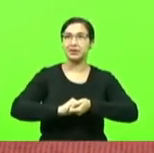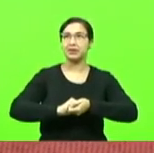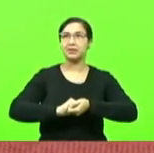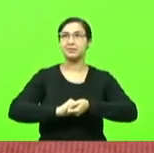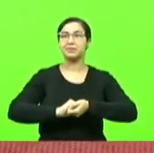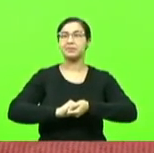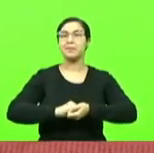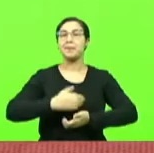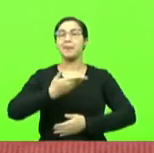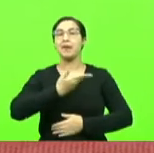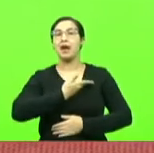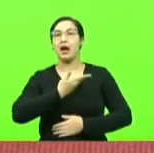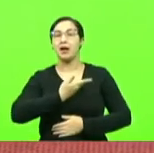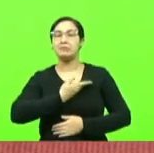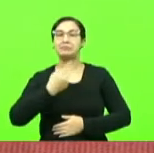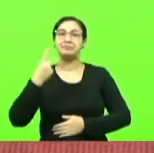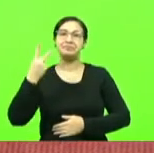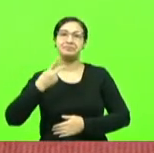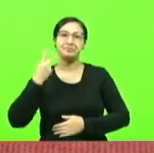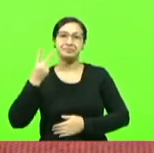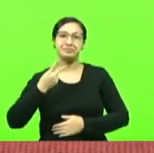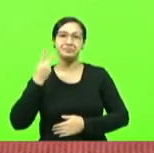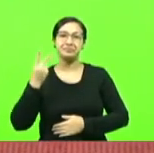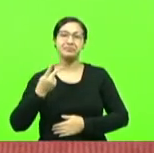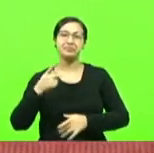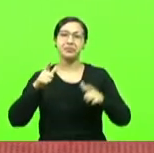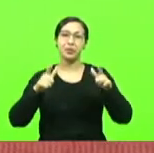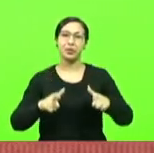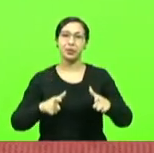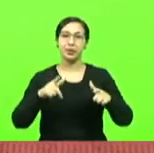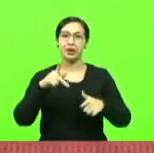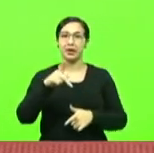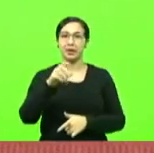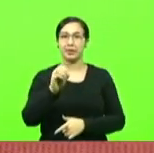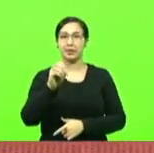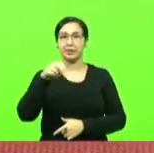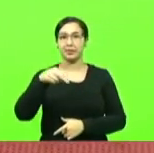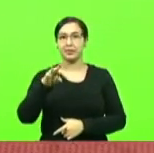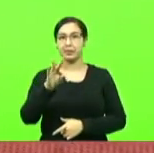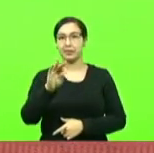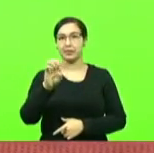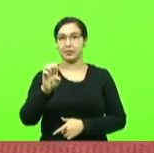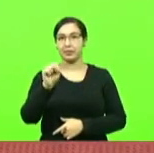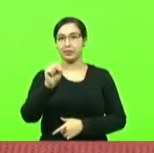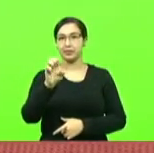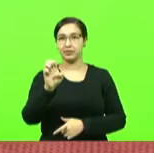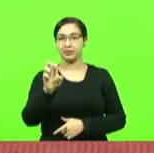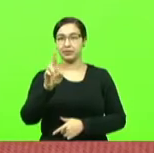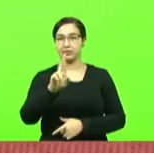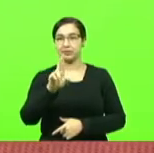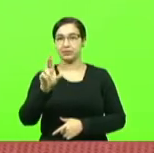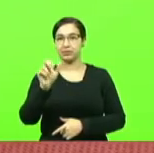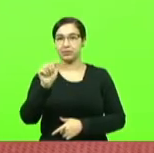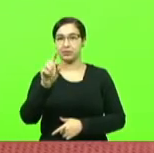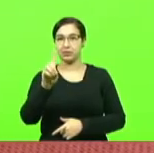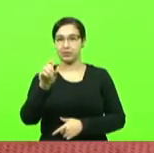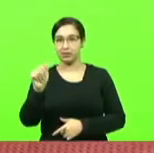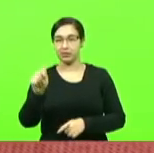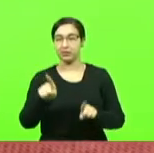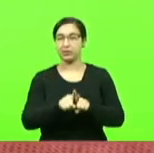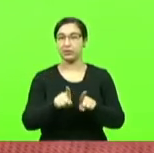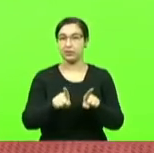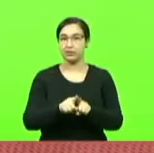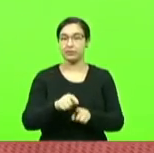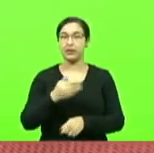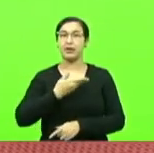os amigos vereadores da Ponte Serrada, o Pavan, o Panize e a vereadora